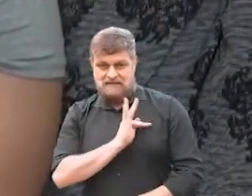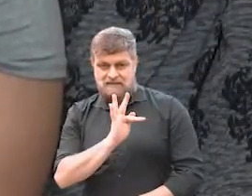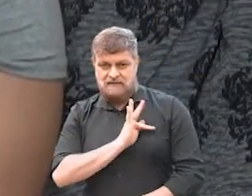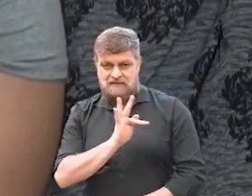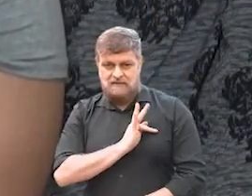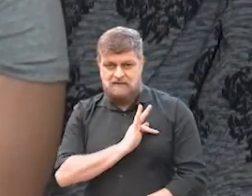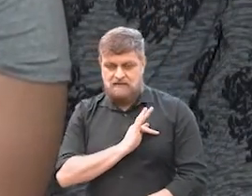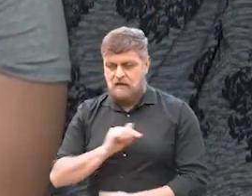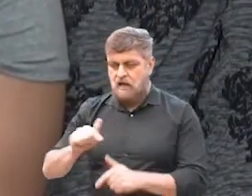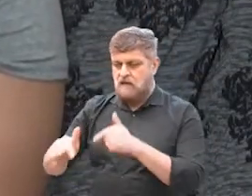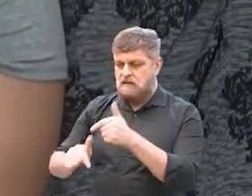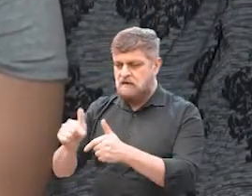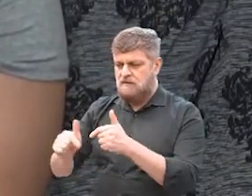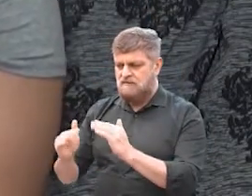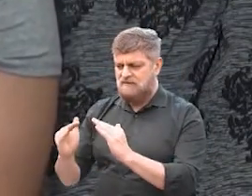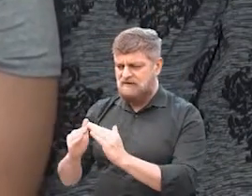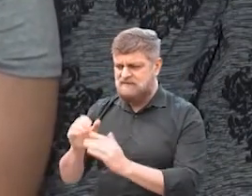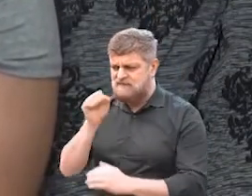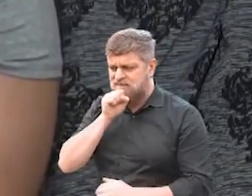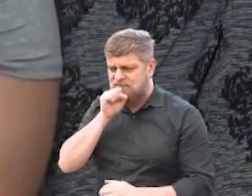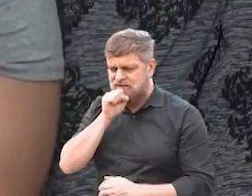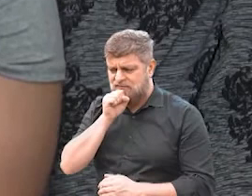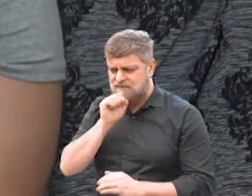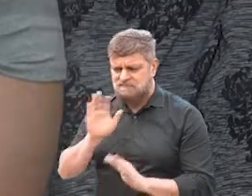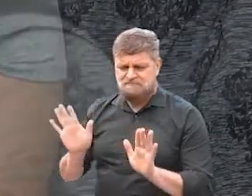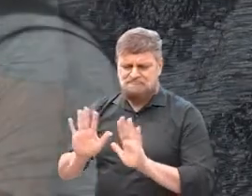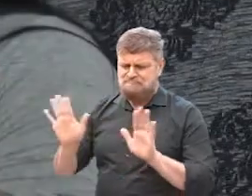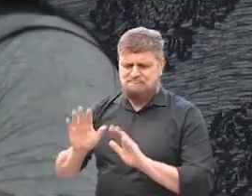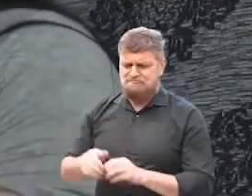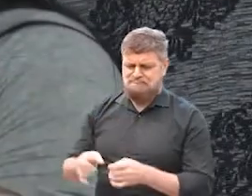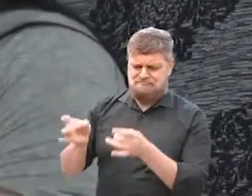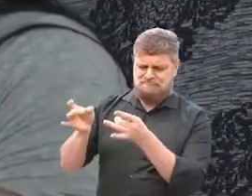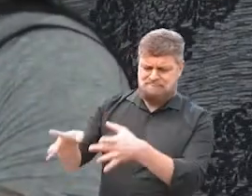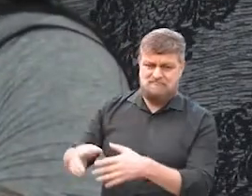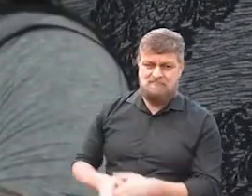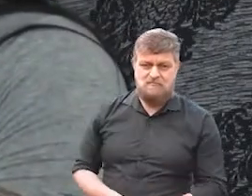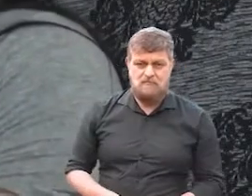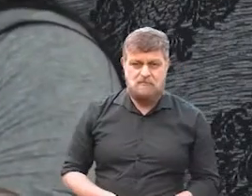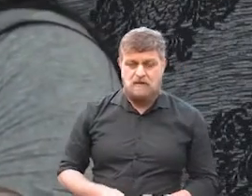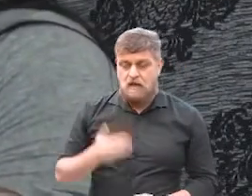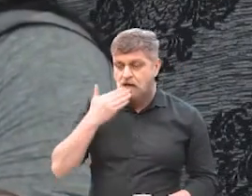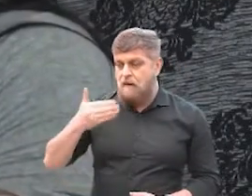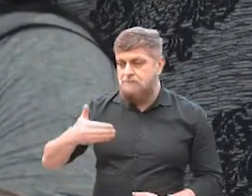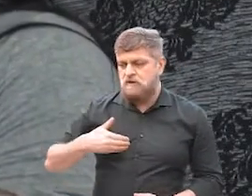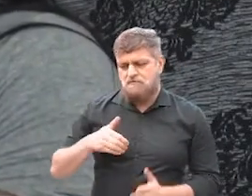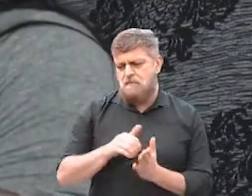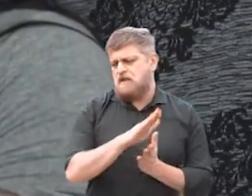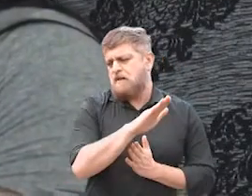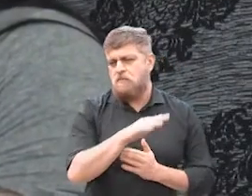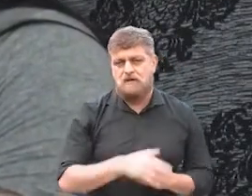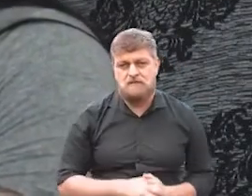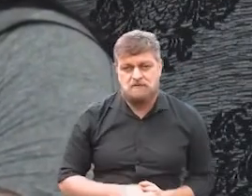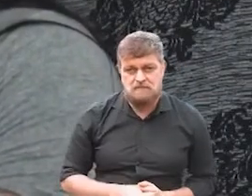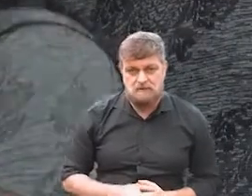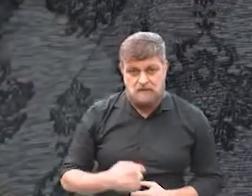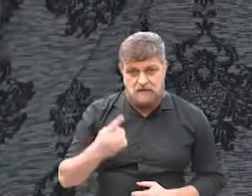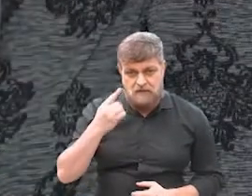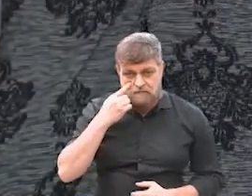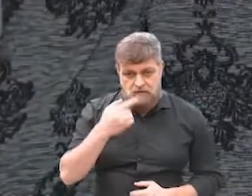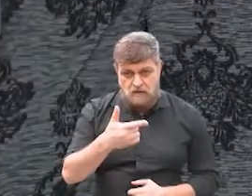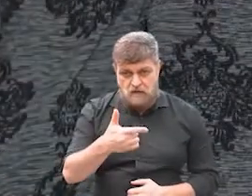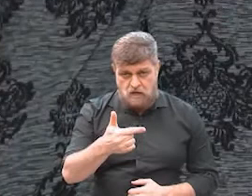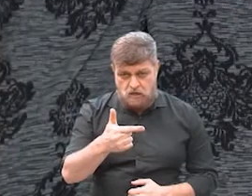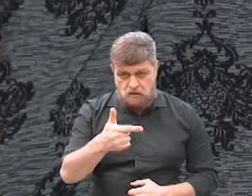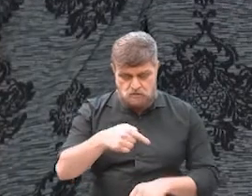técnica em enfermagem, pediu demissão do local onde trabalhava por vivenciar negligências por parte dos responsáveis da instituição.